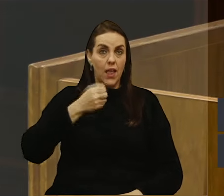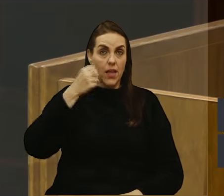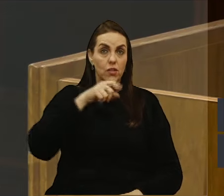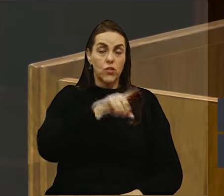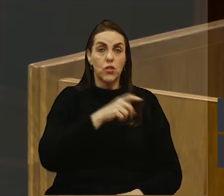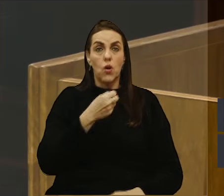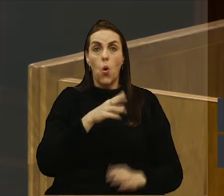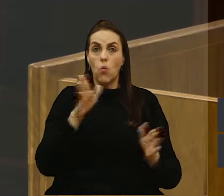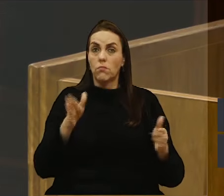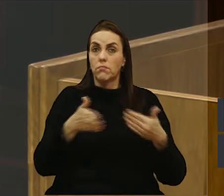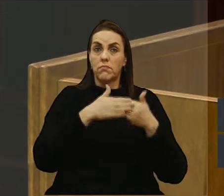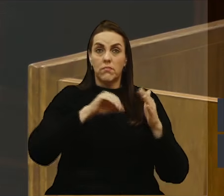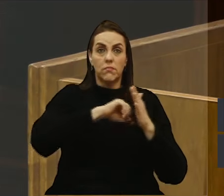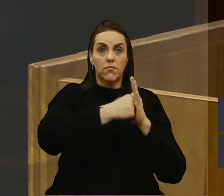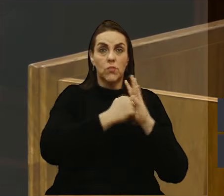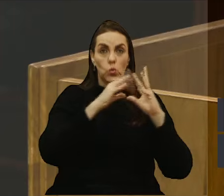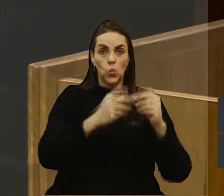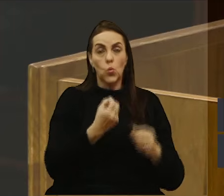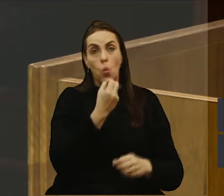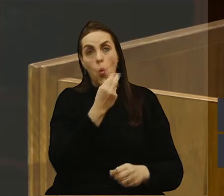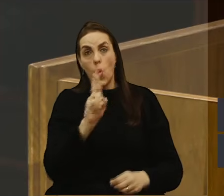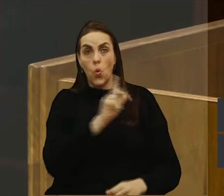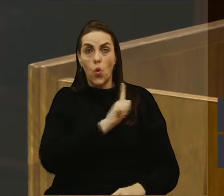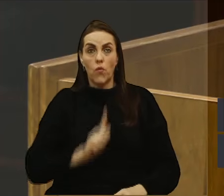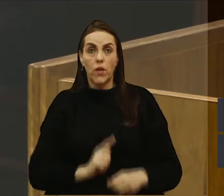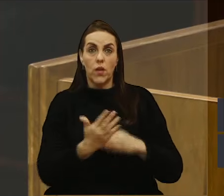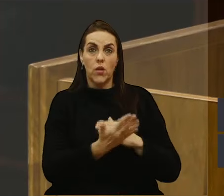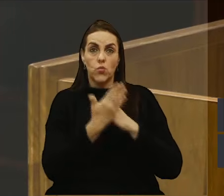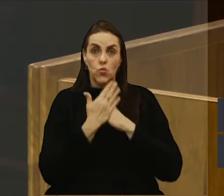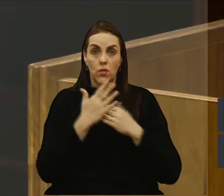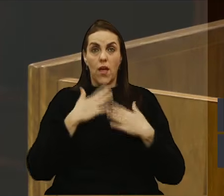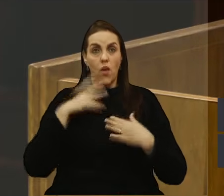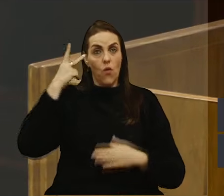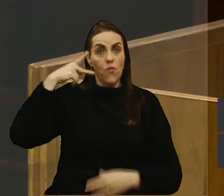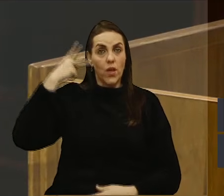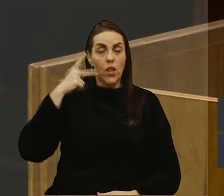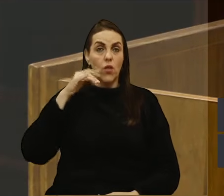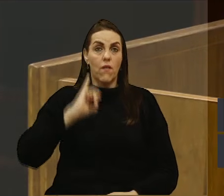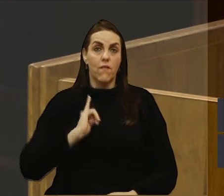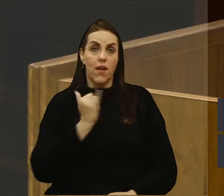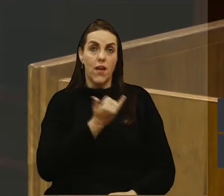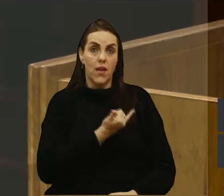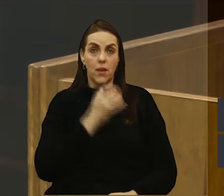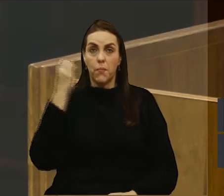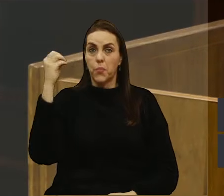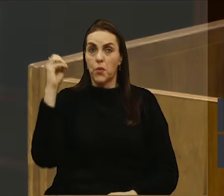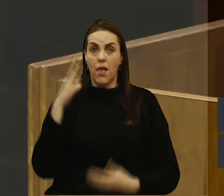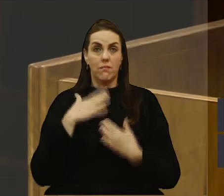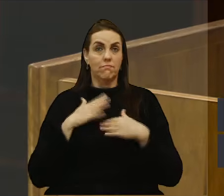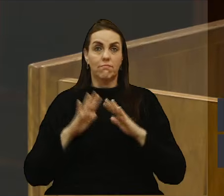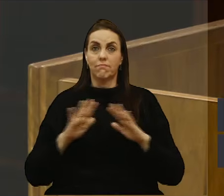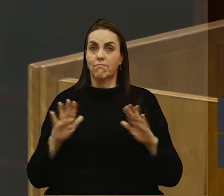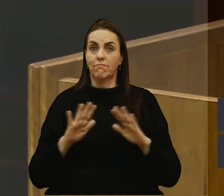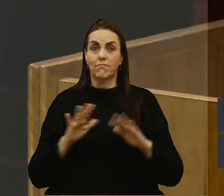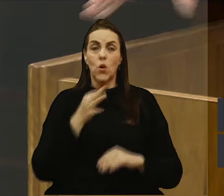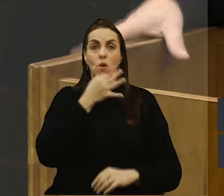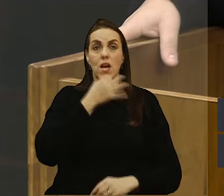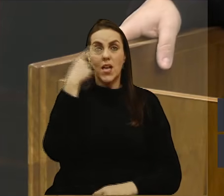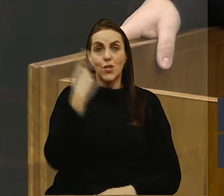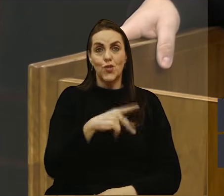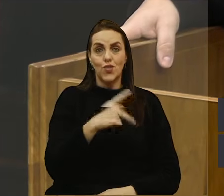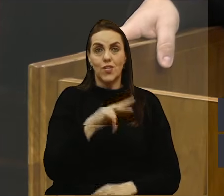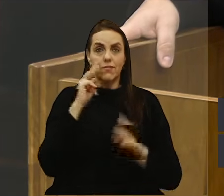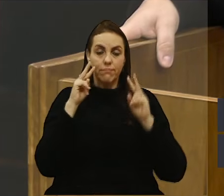nos ajuda. Bom, mas eu não sou vereador nem de Vacaria, nem de Porto Alegre, sou vereador de Caxias do Sul. Então vamos olhar aqui para a nossa